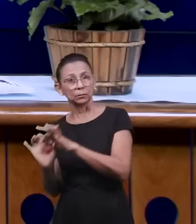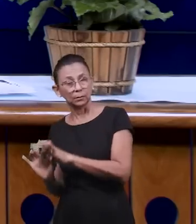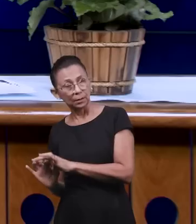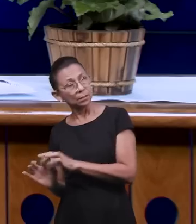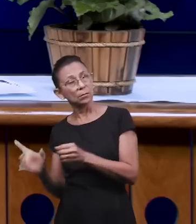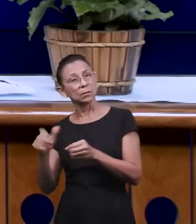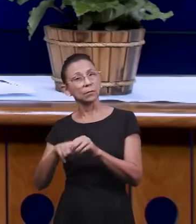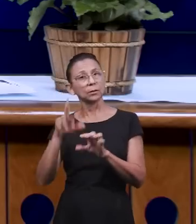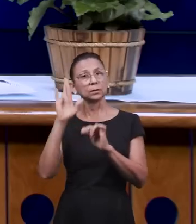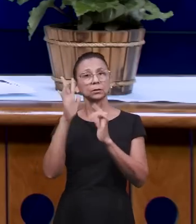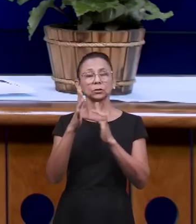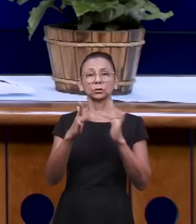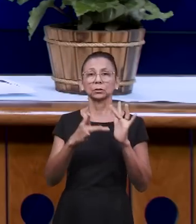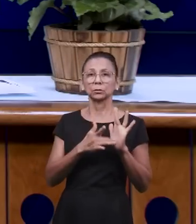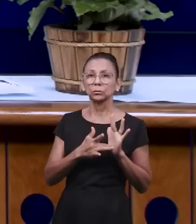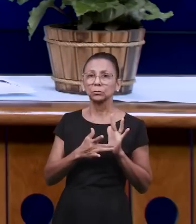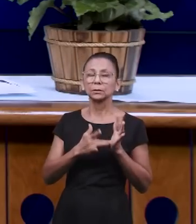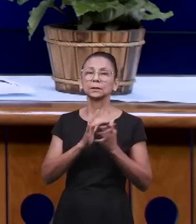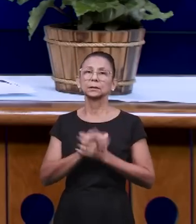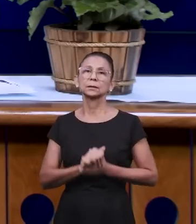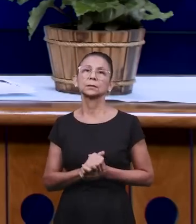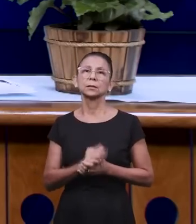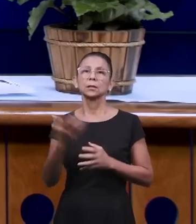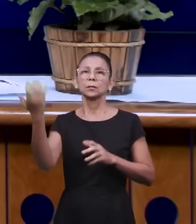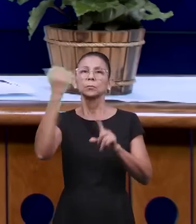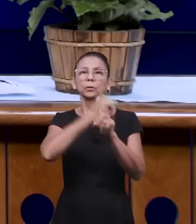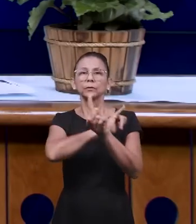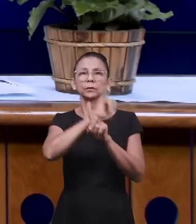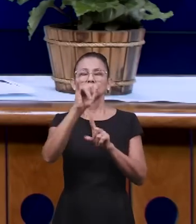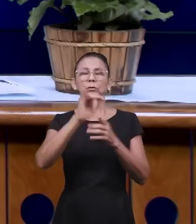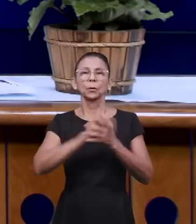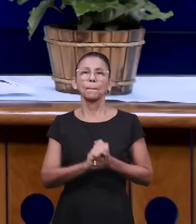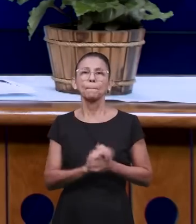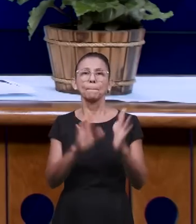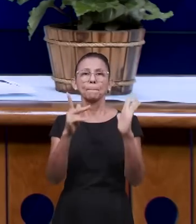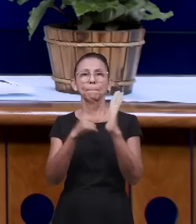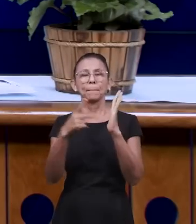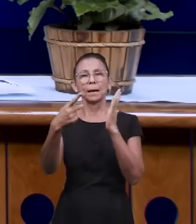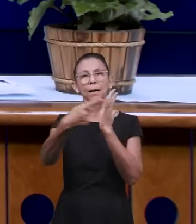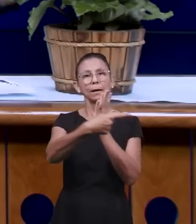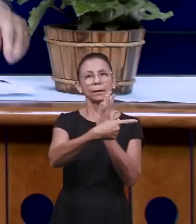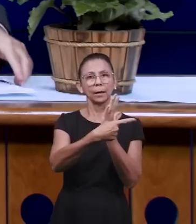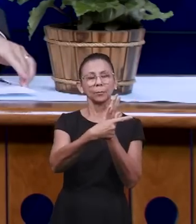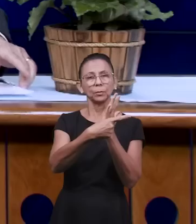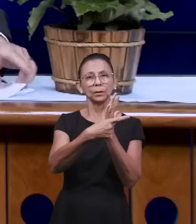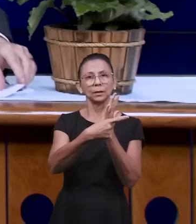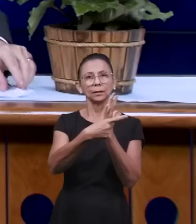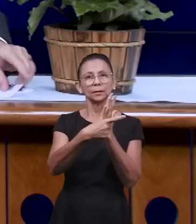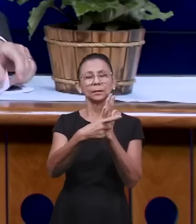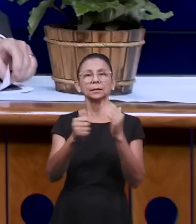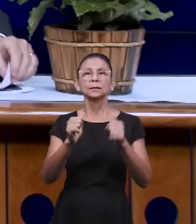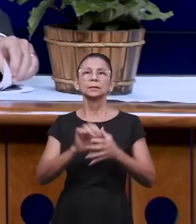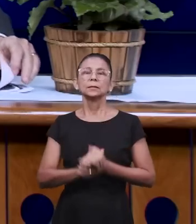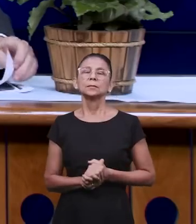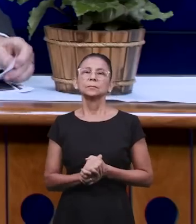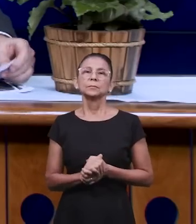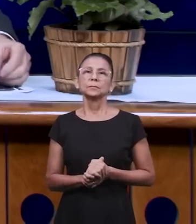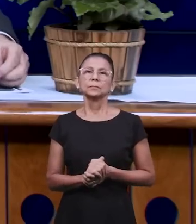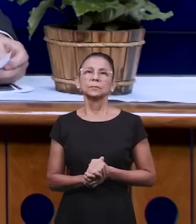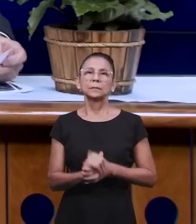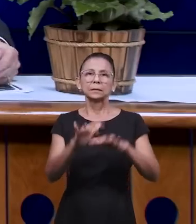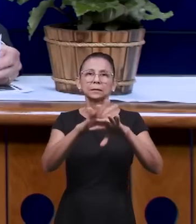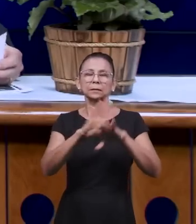figueira, tipificava o povo de Israel. Não encontrou nela frutos e disse: nunca mais nasça fruto de ti. E a